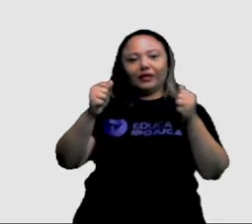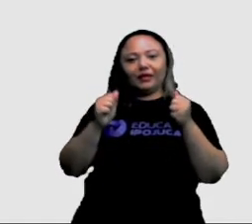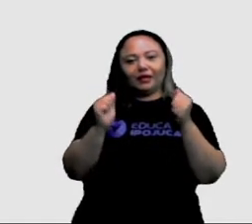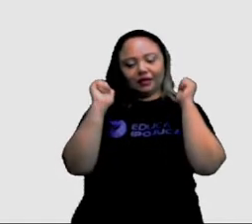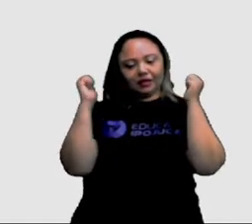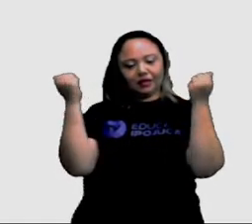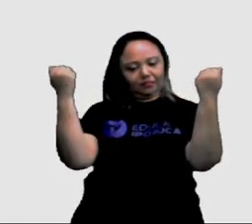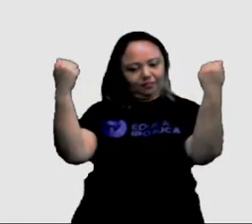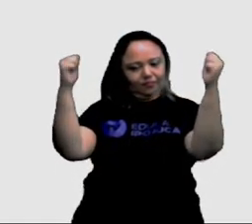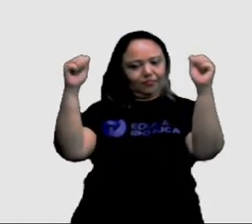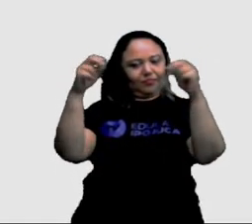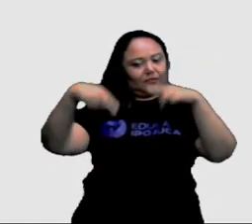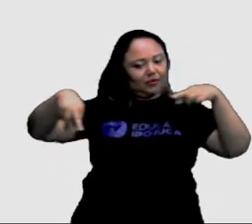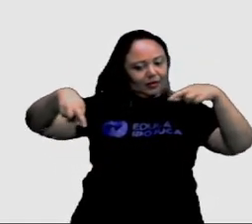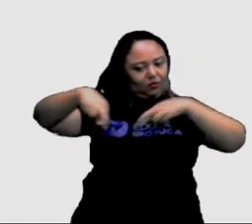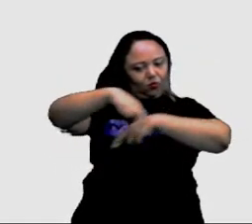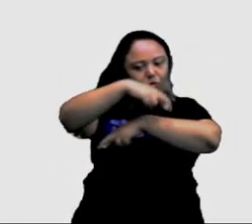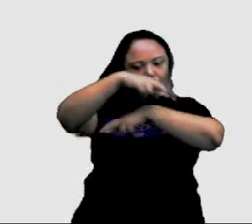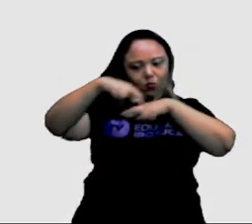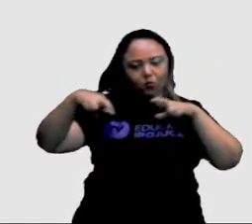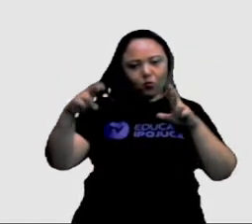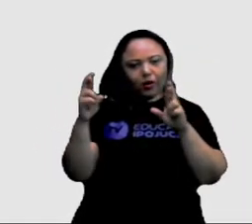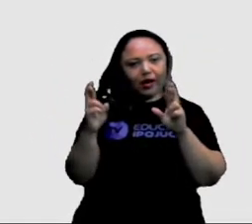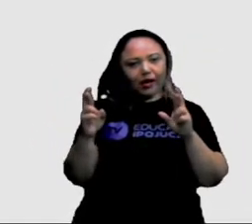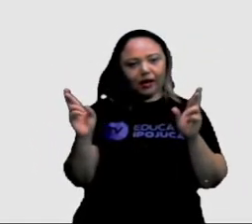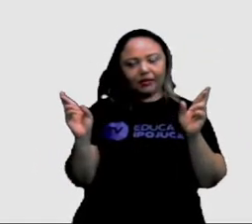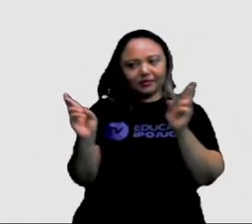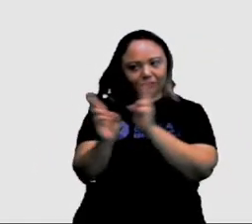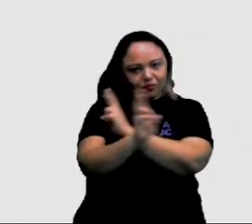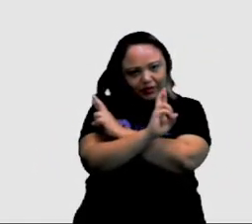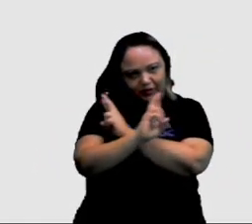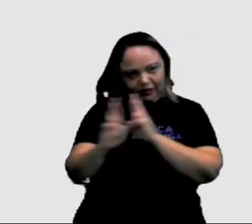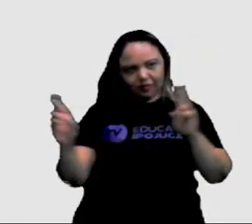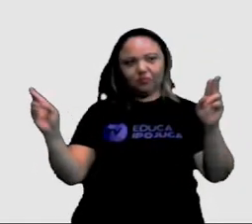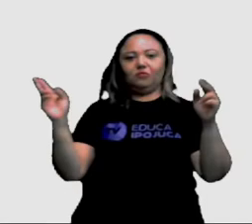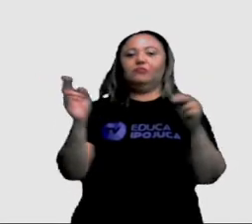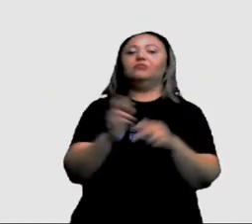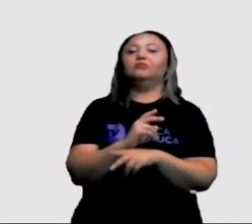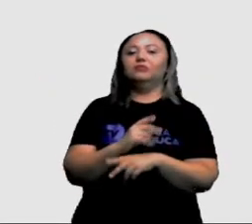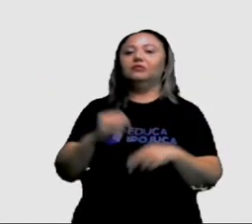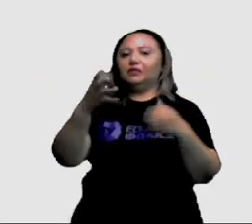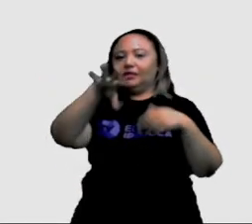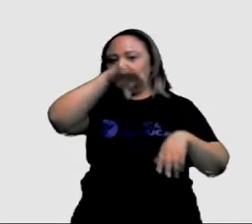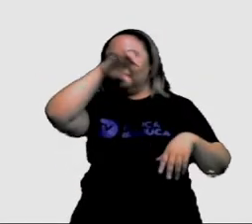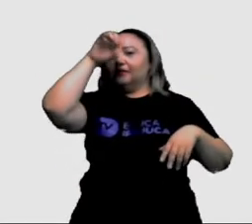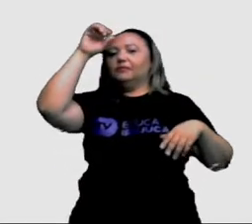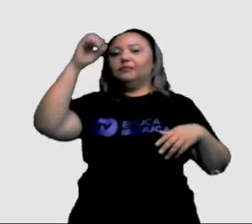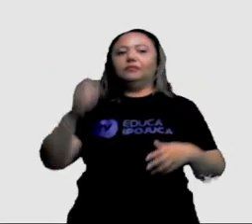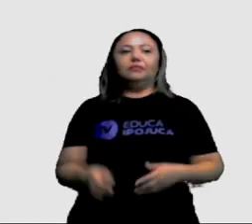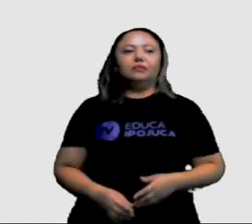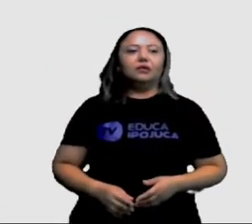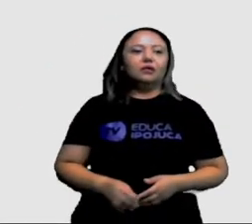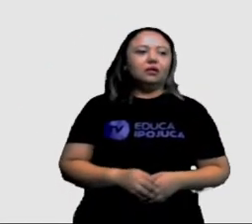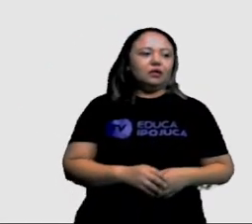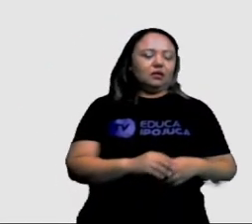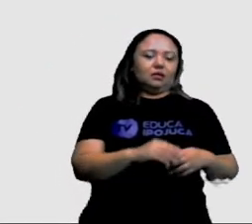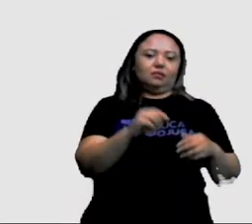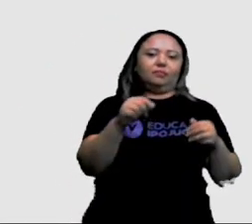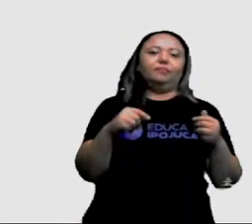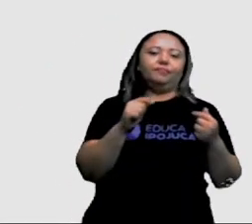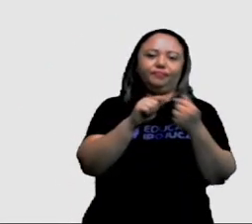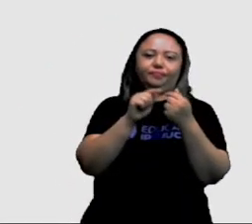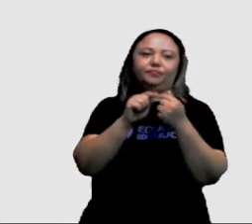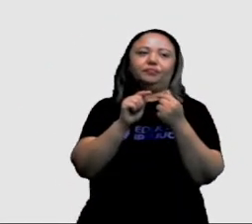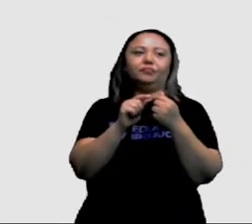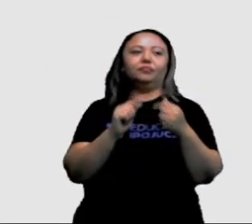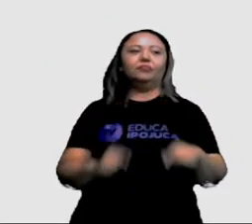lembrando, falando de música, falando de ritmo e falando de ginástica, a gente tem algumas atividades, como a ginástica de